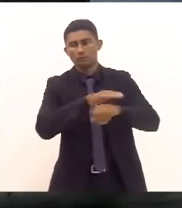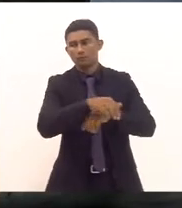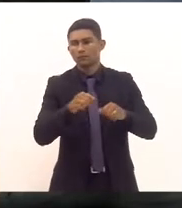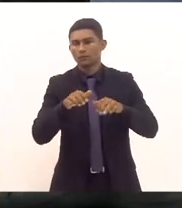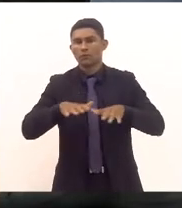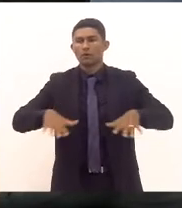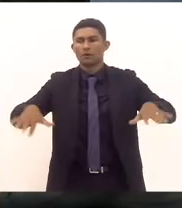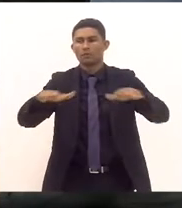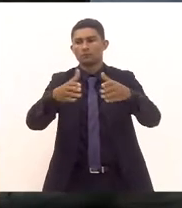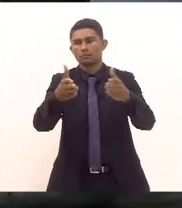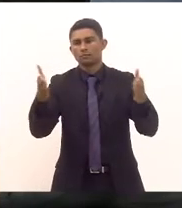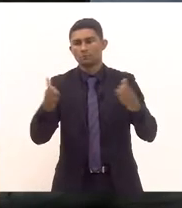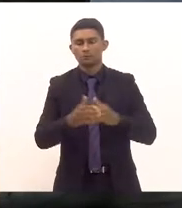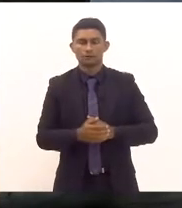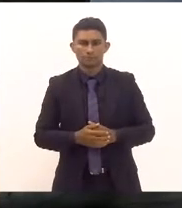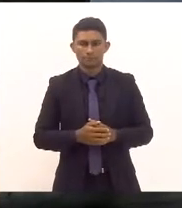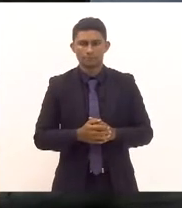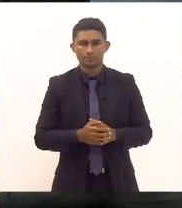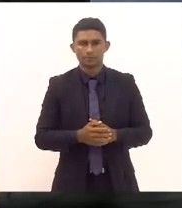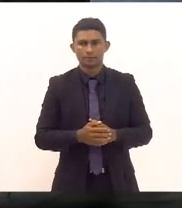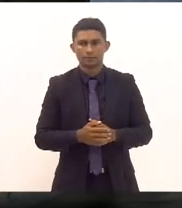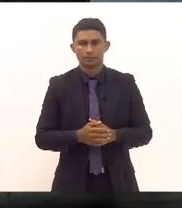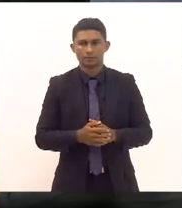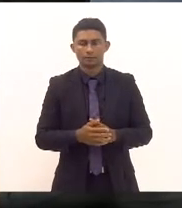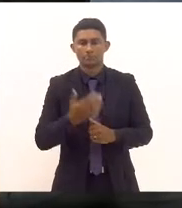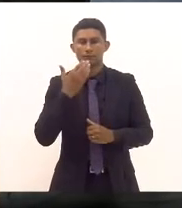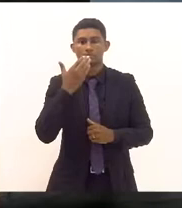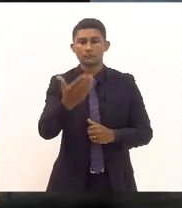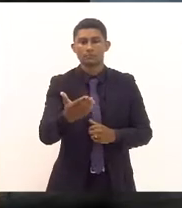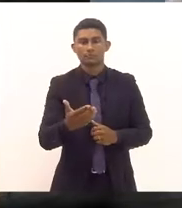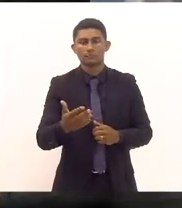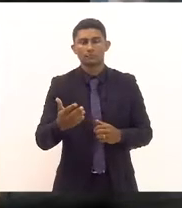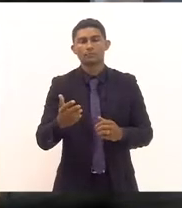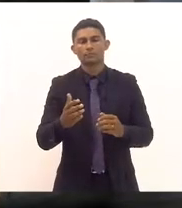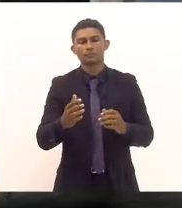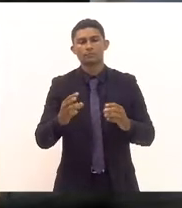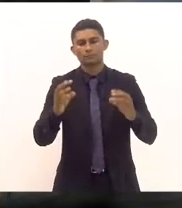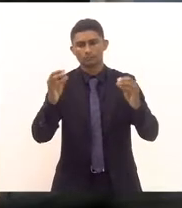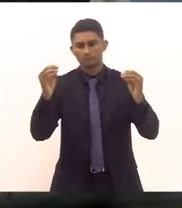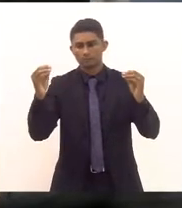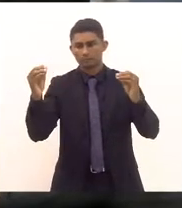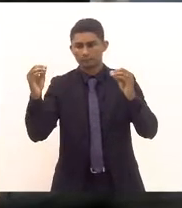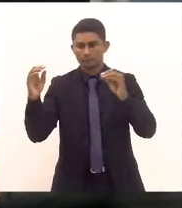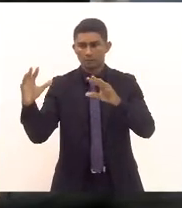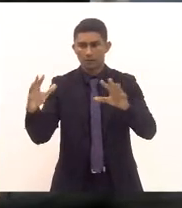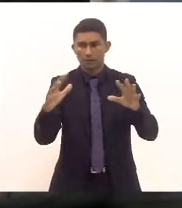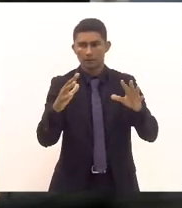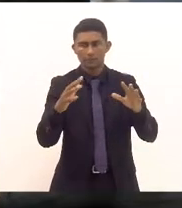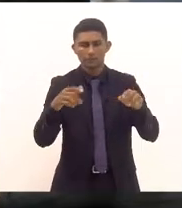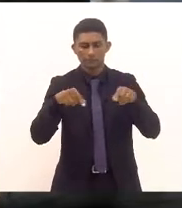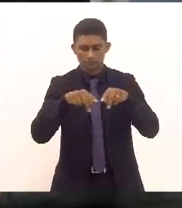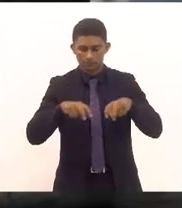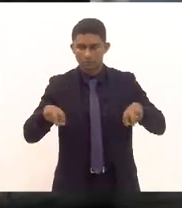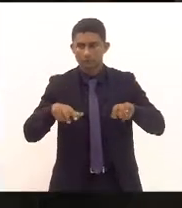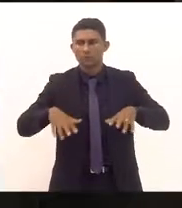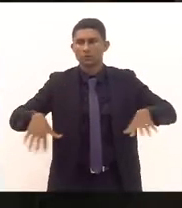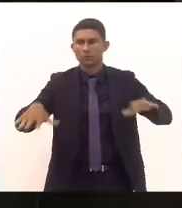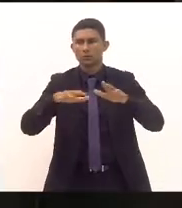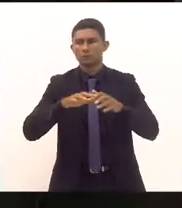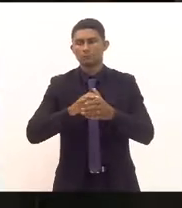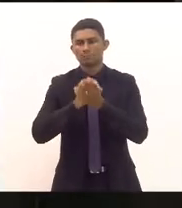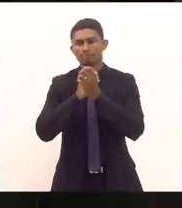todas todos e tuas eu quero pedir a bênção aqui reverenciar toda mesa e todo